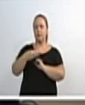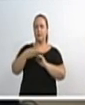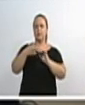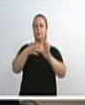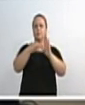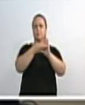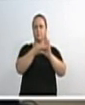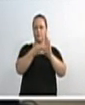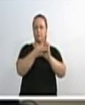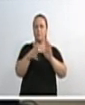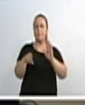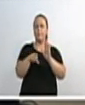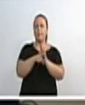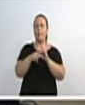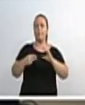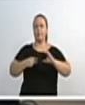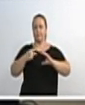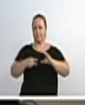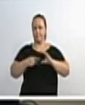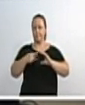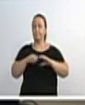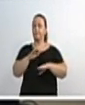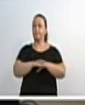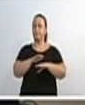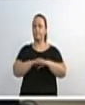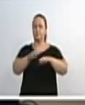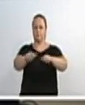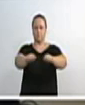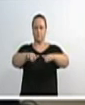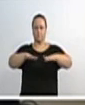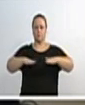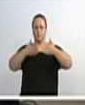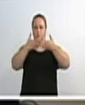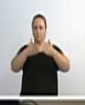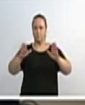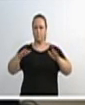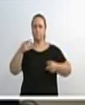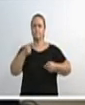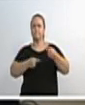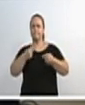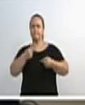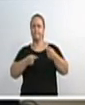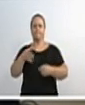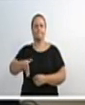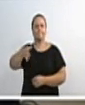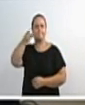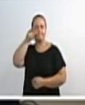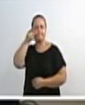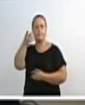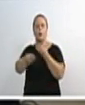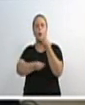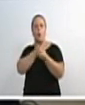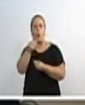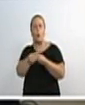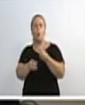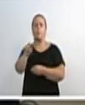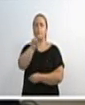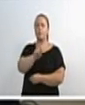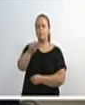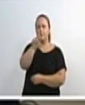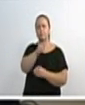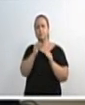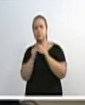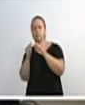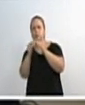Câmara Municipal de Blumenau, a realização de uma audiência pública para debater a real situação das associações de moradores do